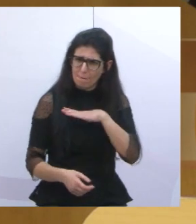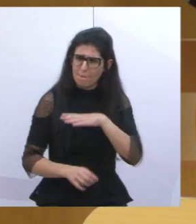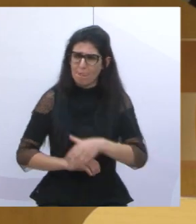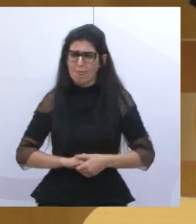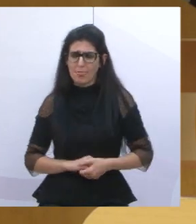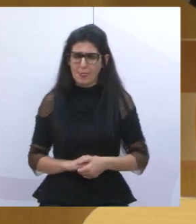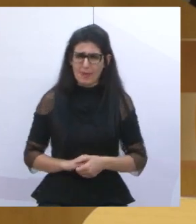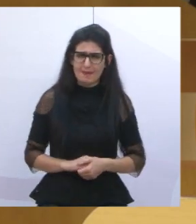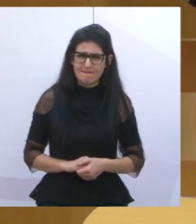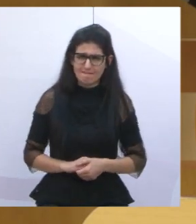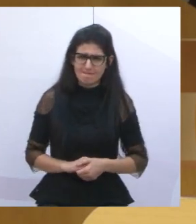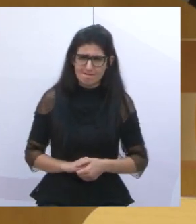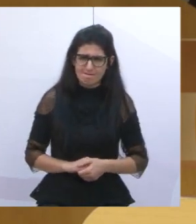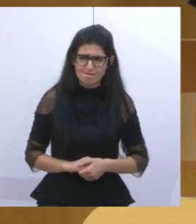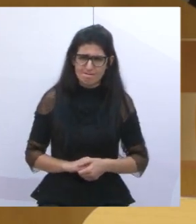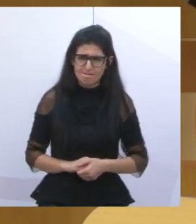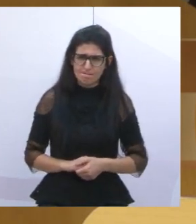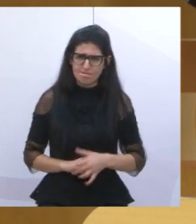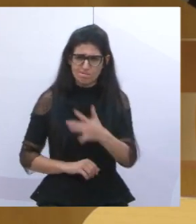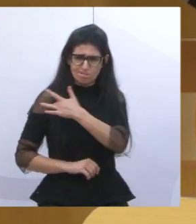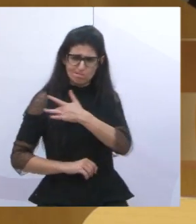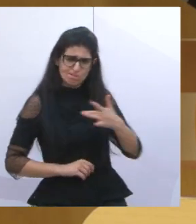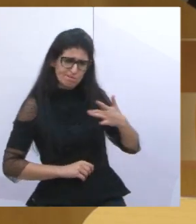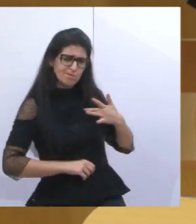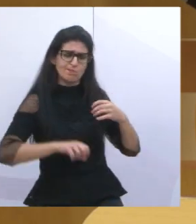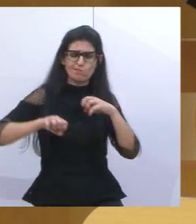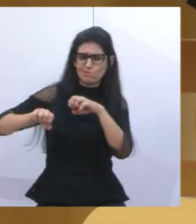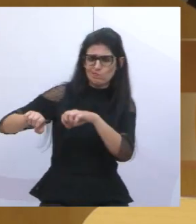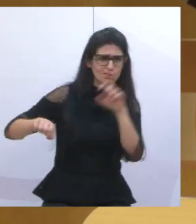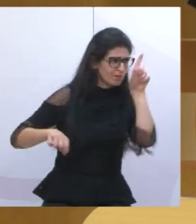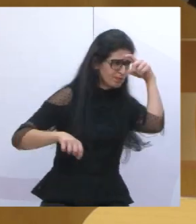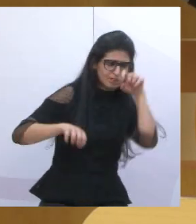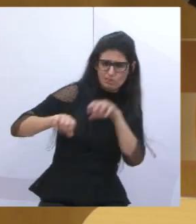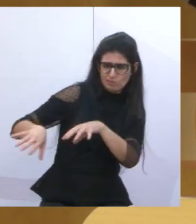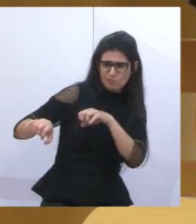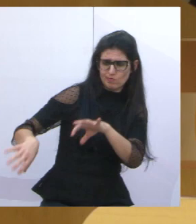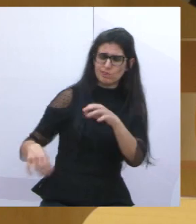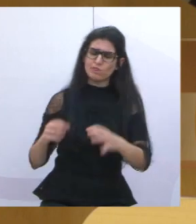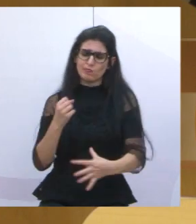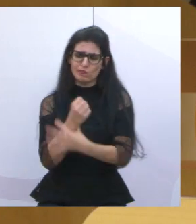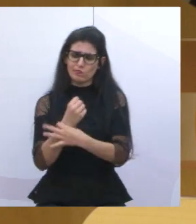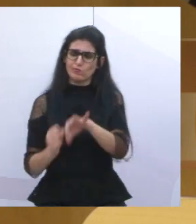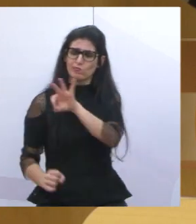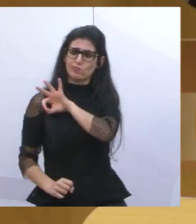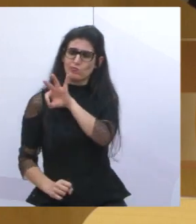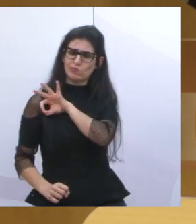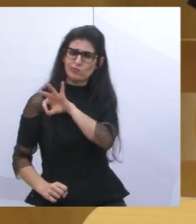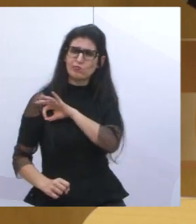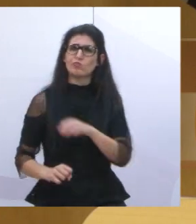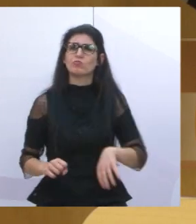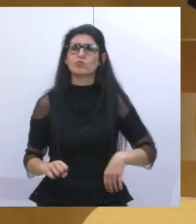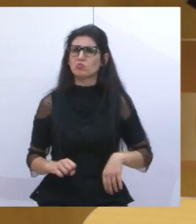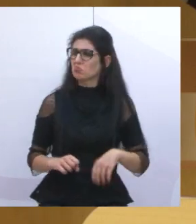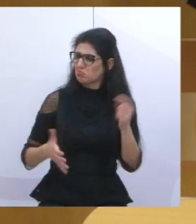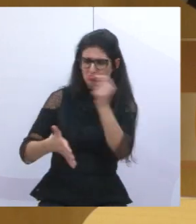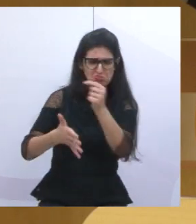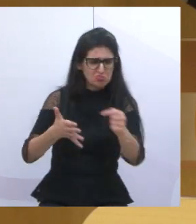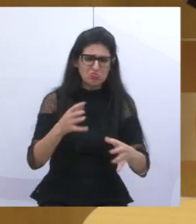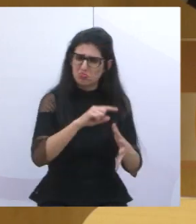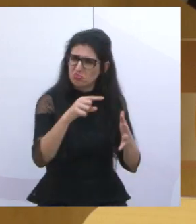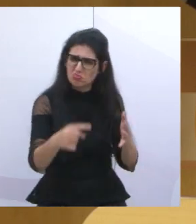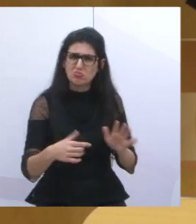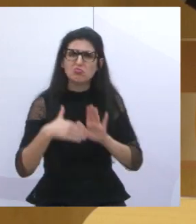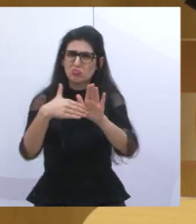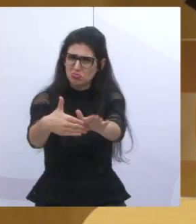refletem diretamente na saúde, educação, segurança, na vida e bem-estar dos munícipes de Jacareí.